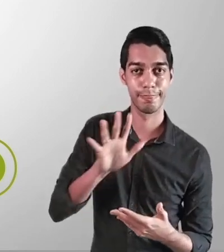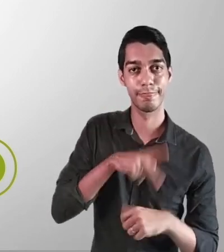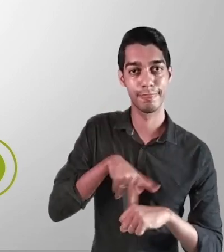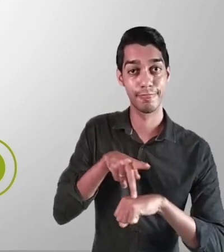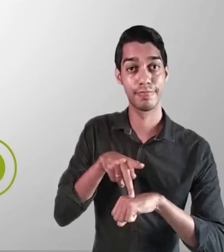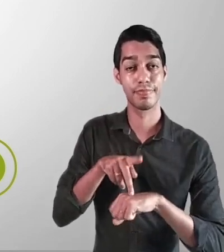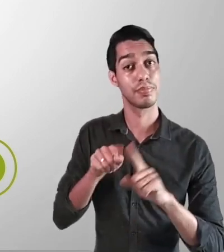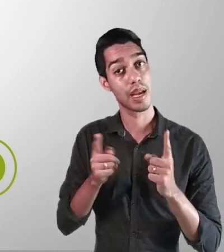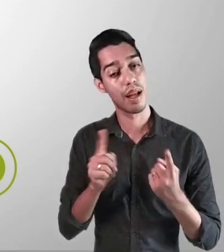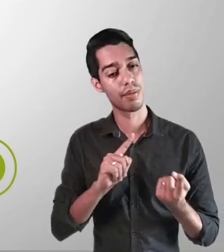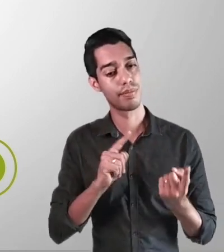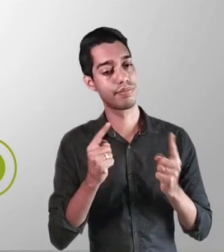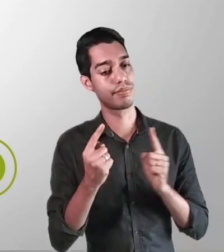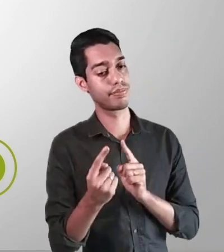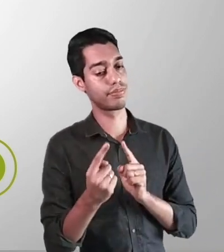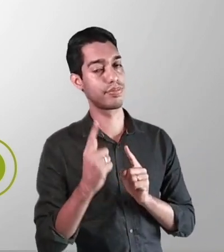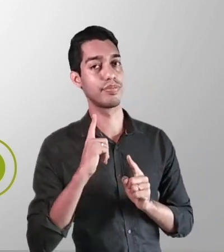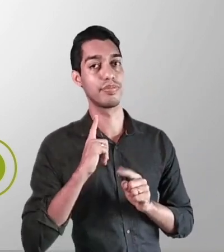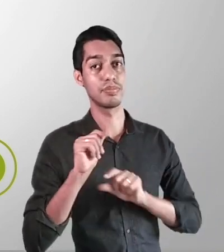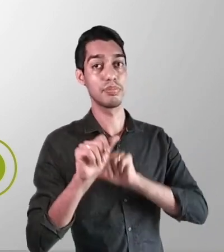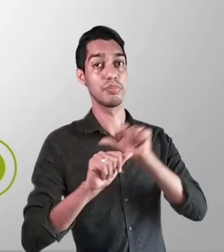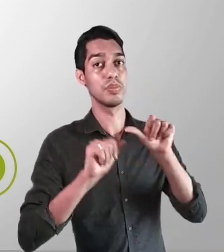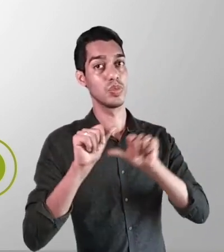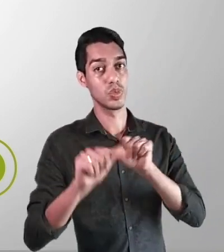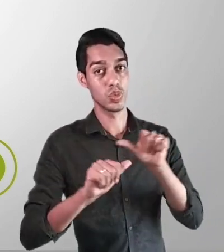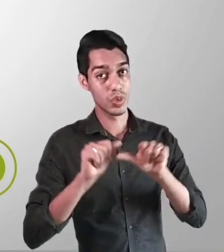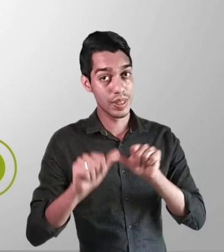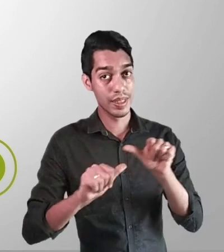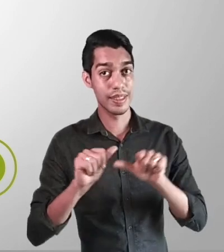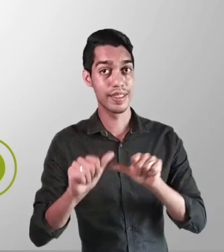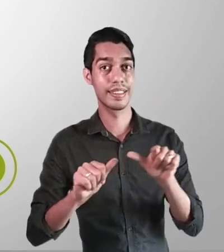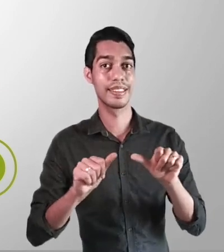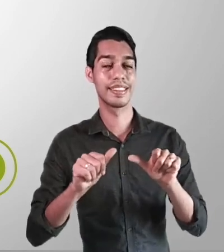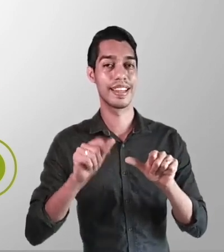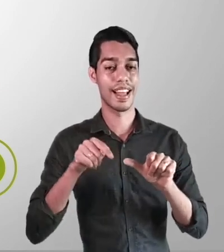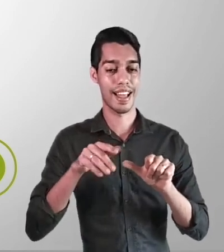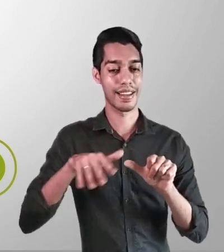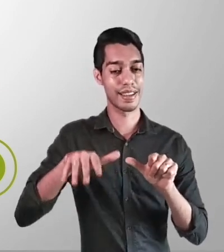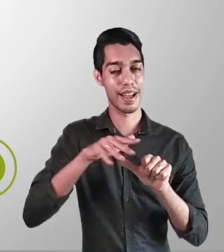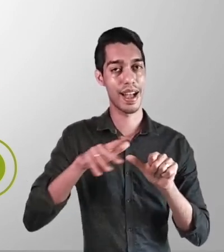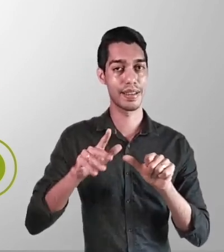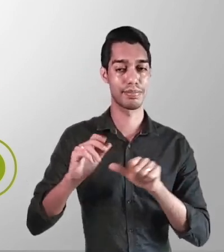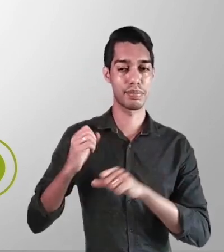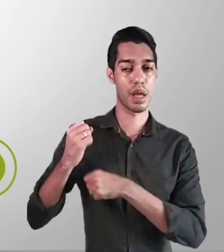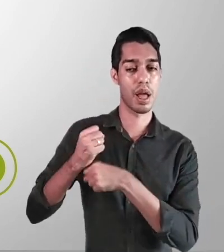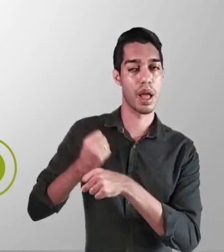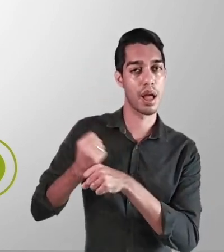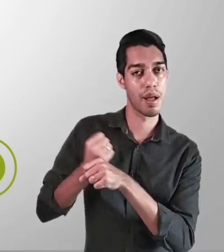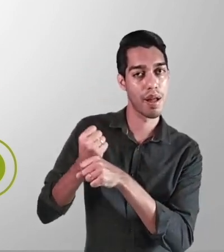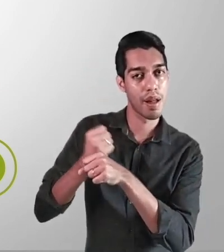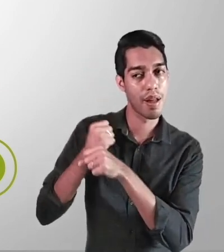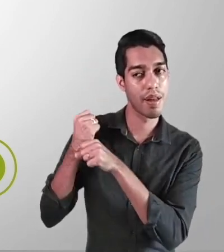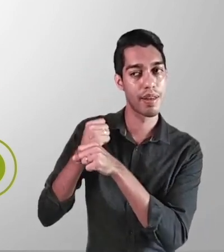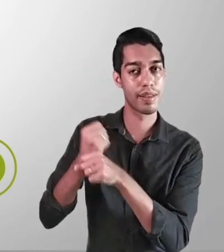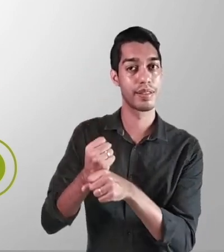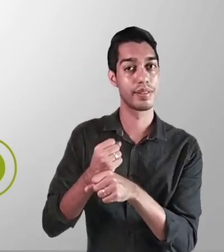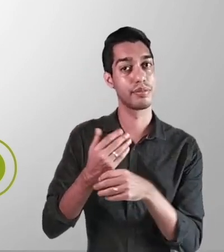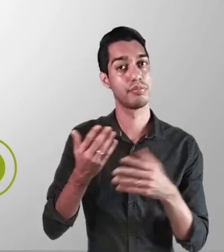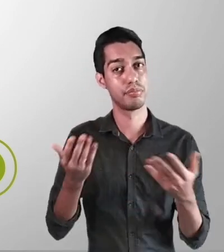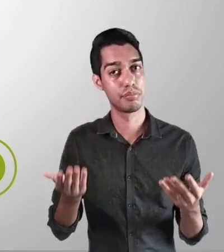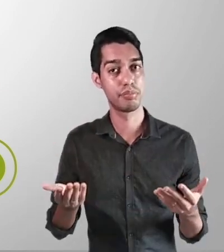uma transformação extraordinária nessa área nos últimos anos, né? Eu queria terminar,